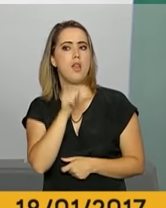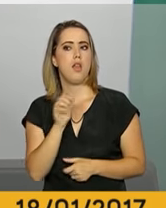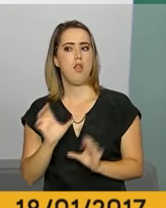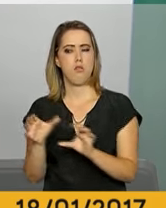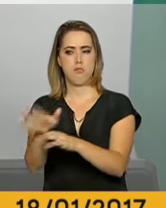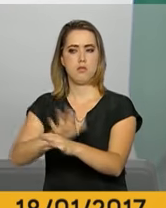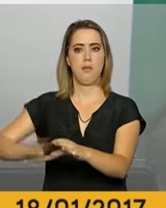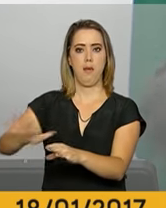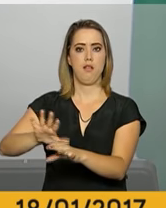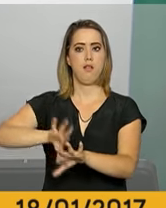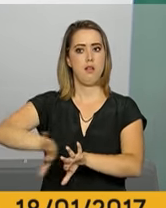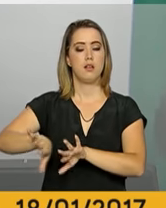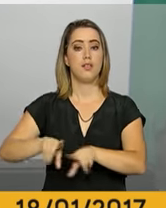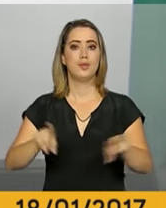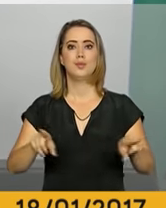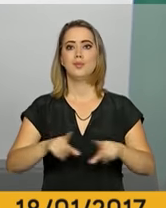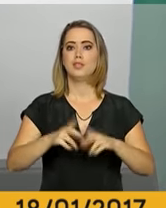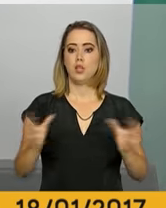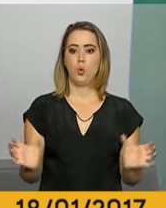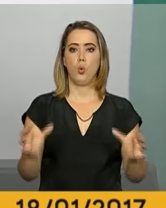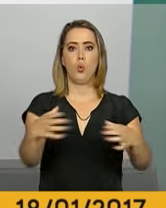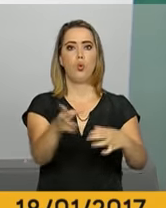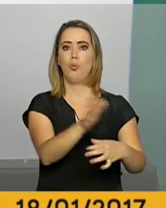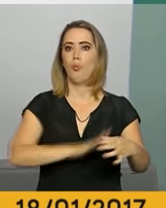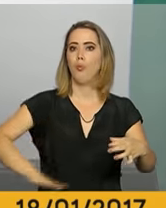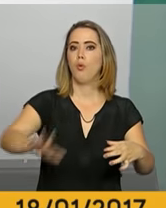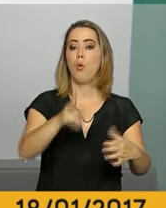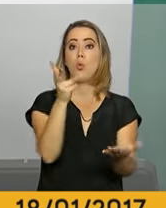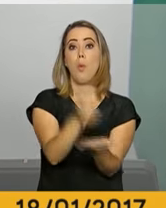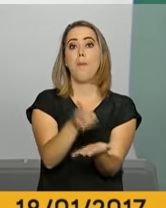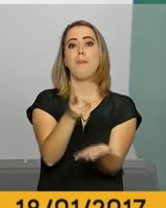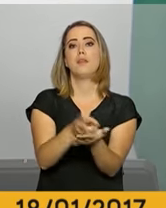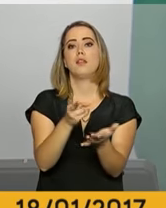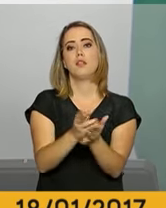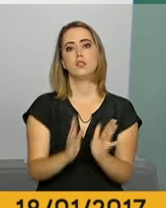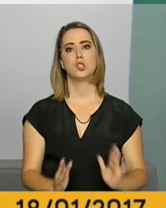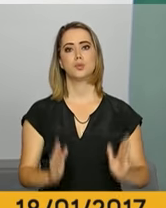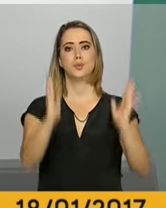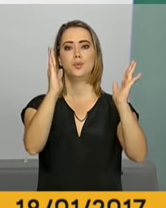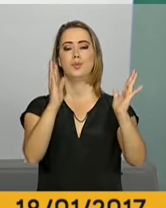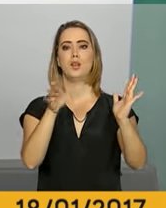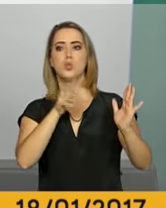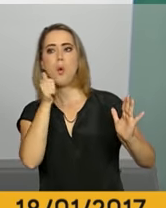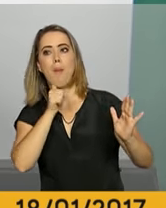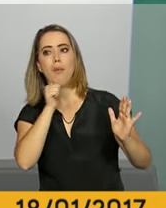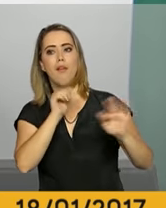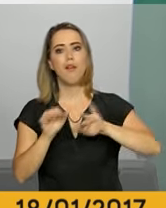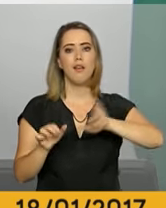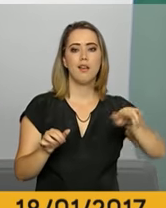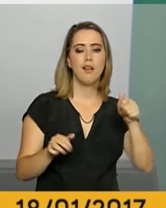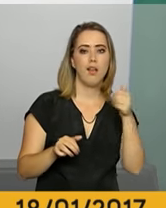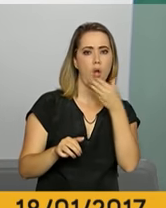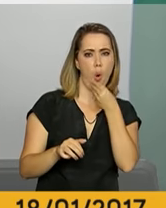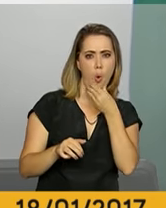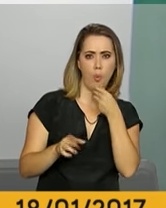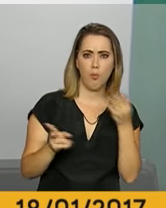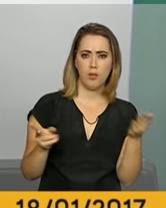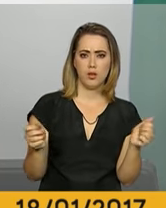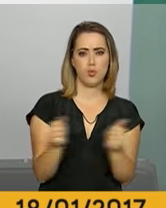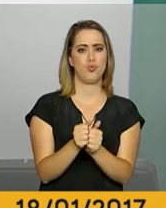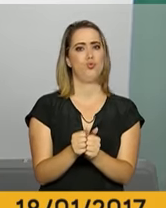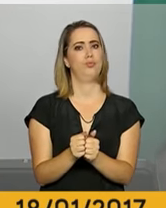mesmo presídio, você põe ala feminina e ala masculina, o que é uma desobediência ao preceito constitucional. Então, nós